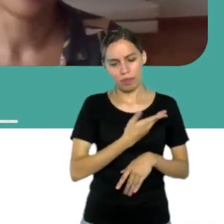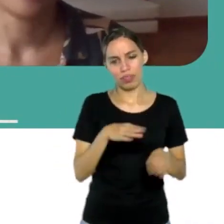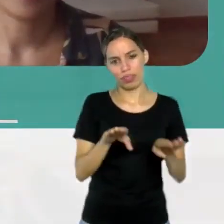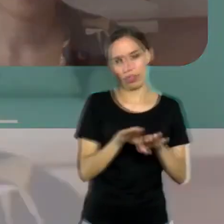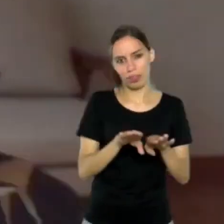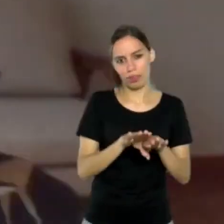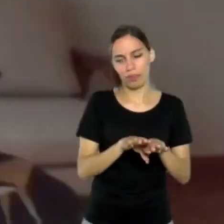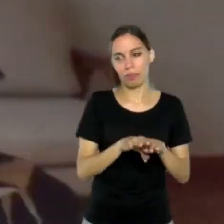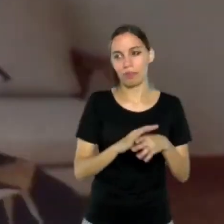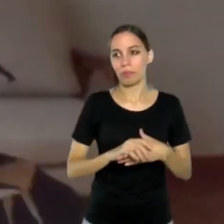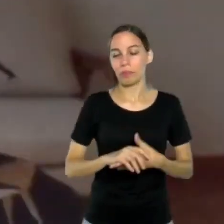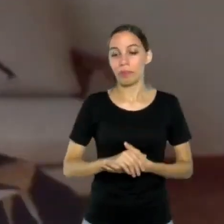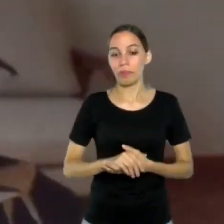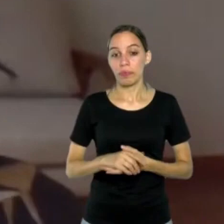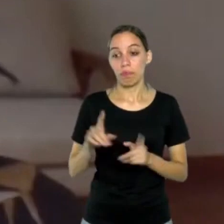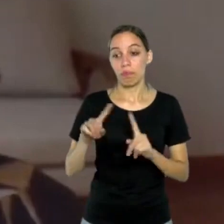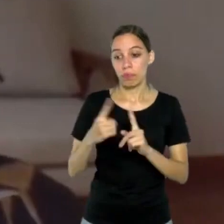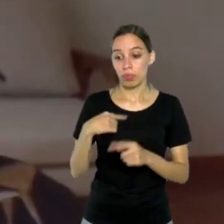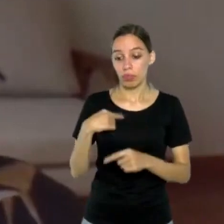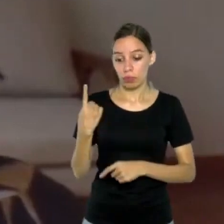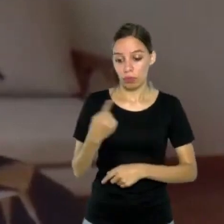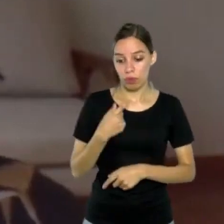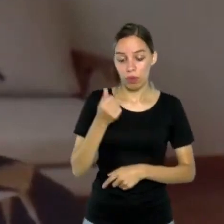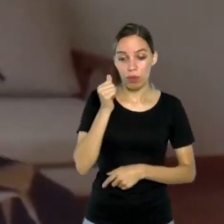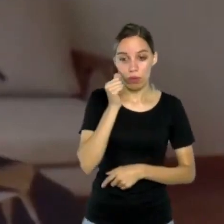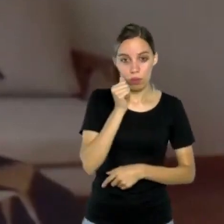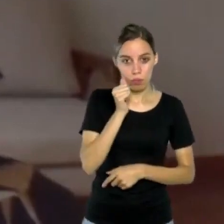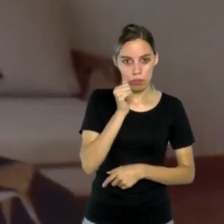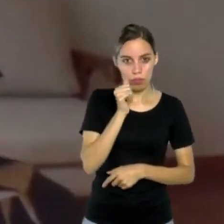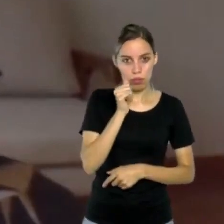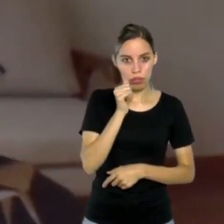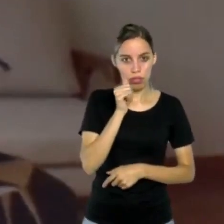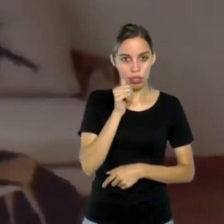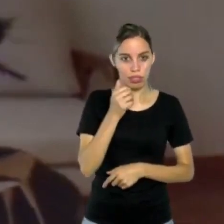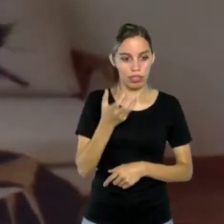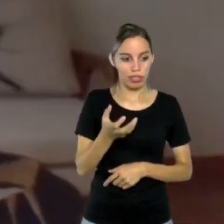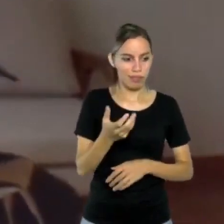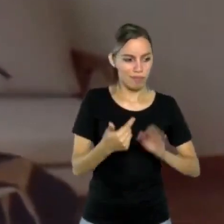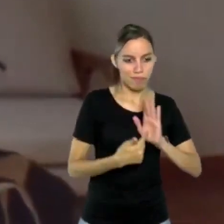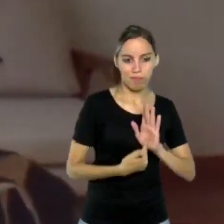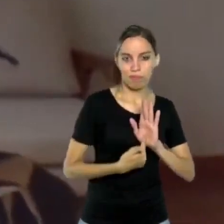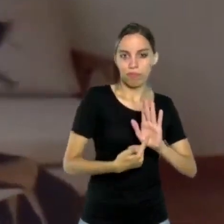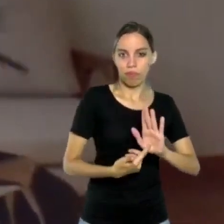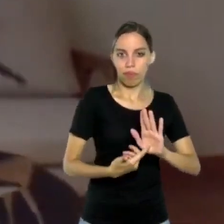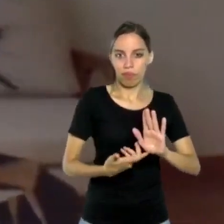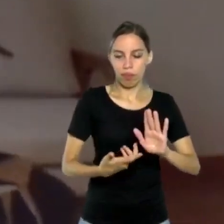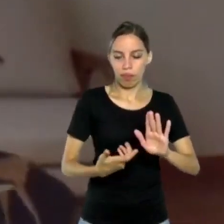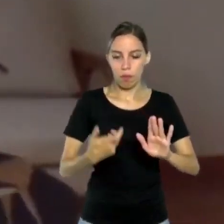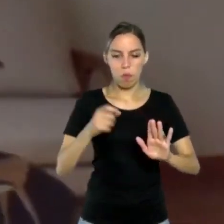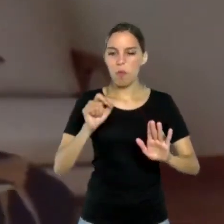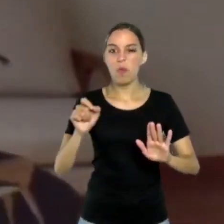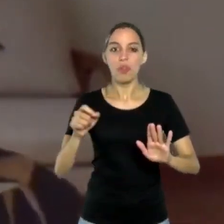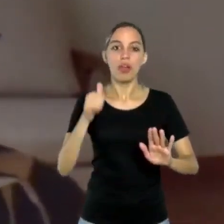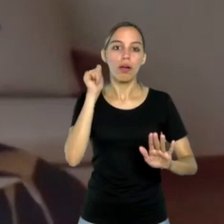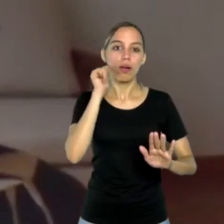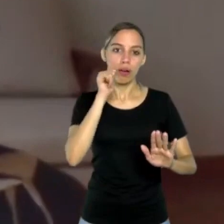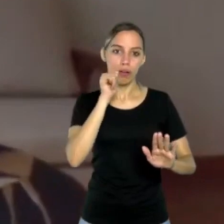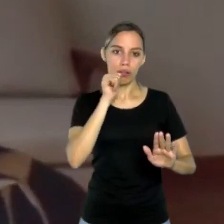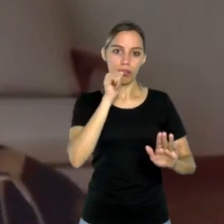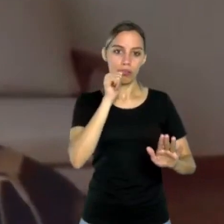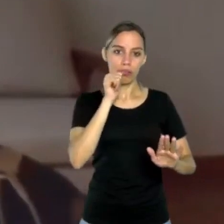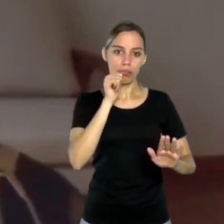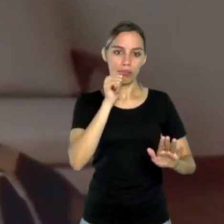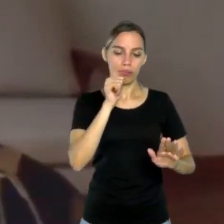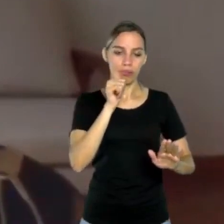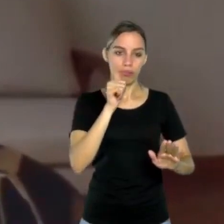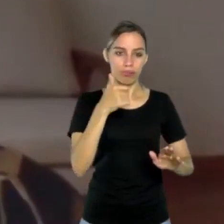hoje, o que é esse ser mulher, né? E como que é, como é que a gente inventa e como é que a gente se